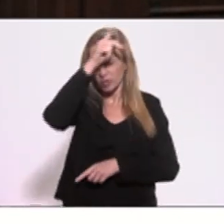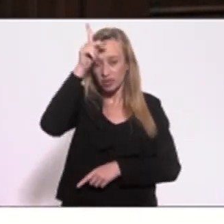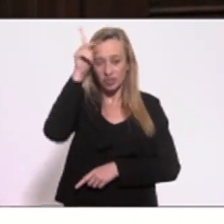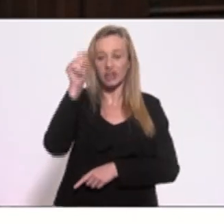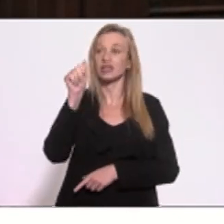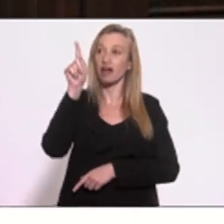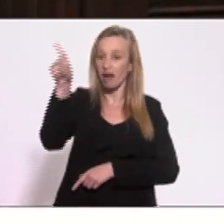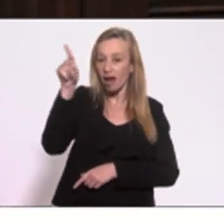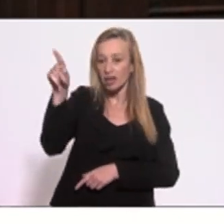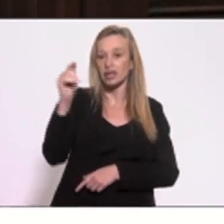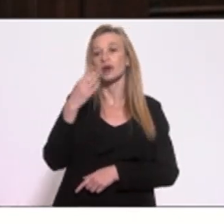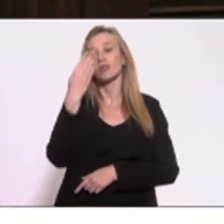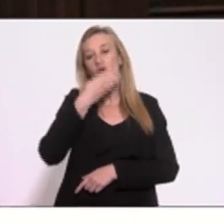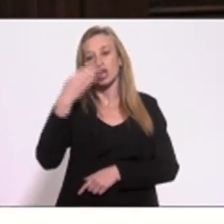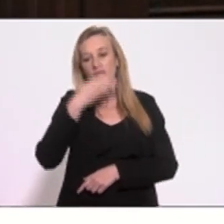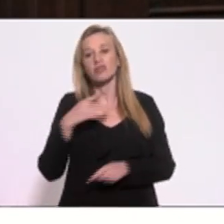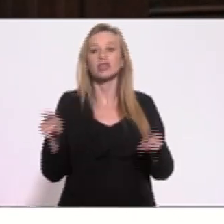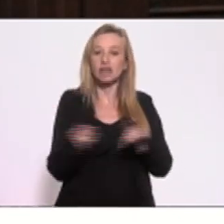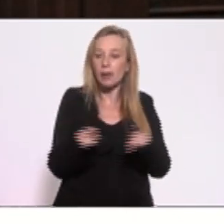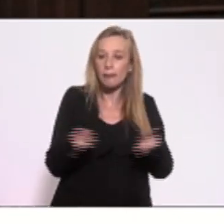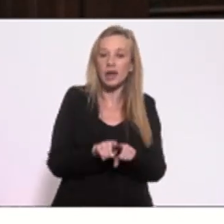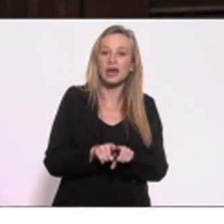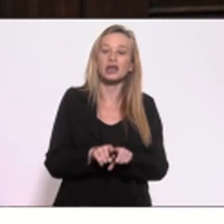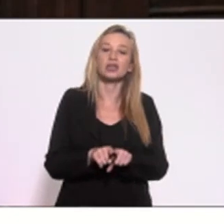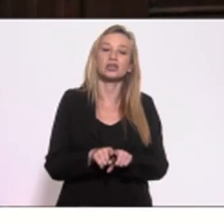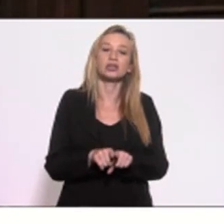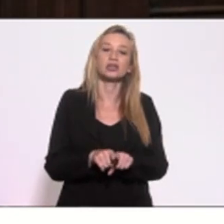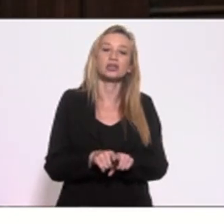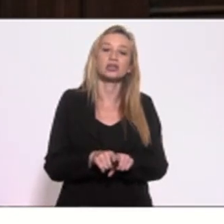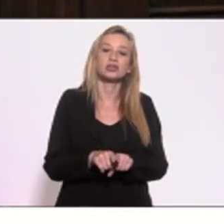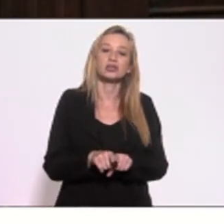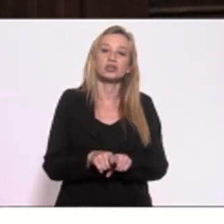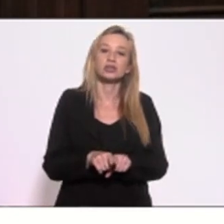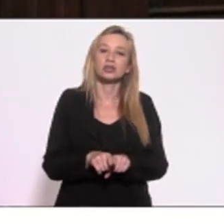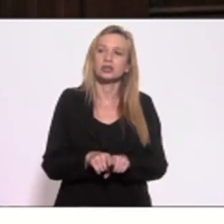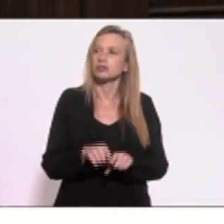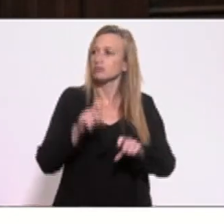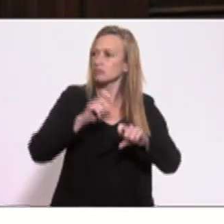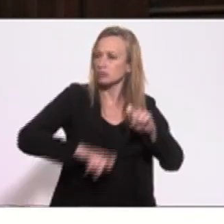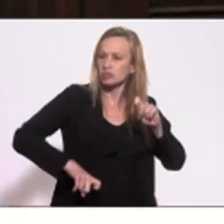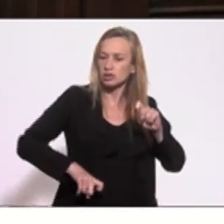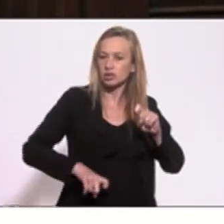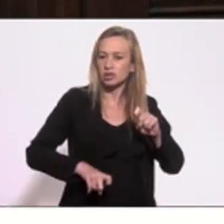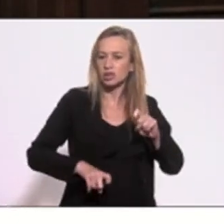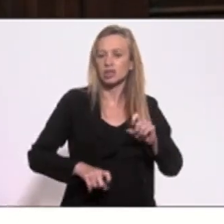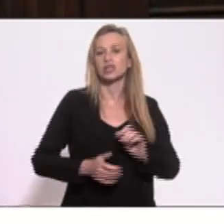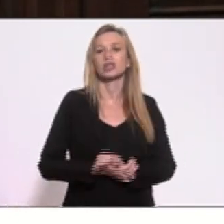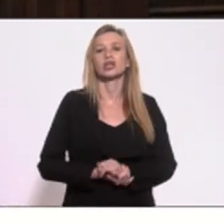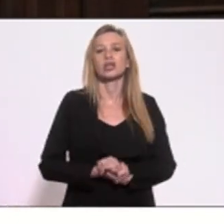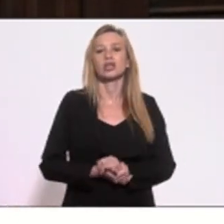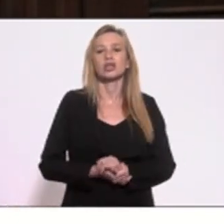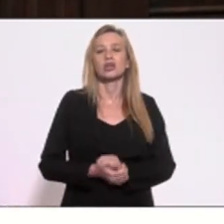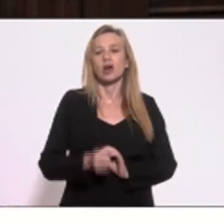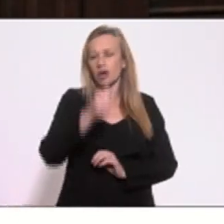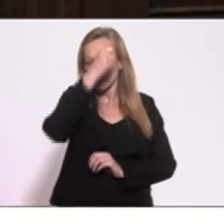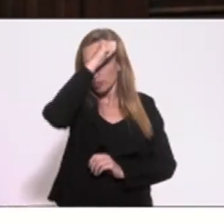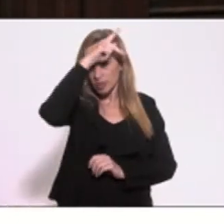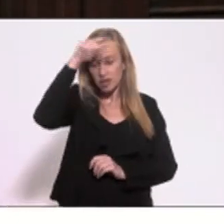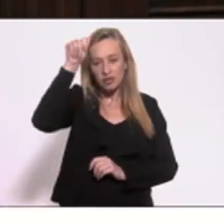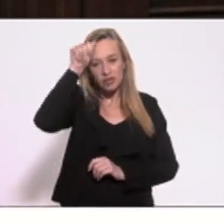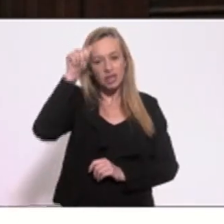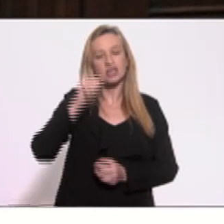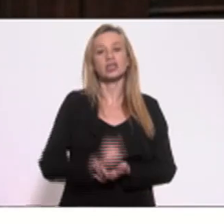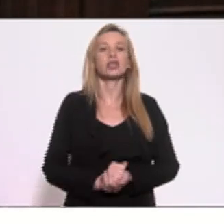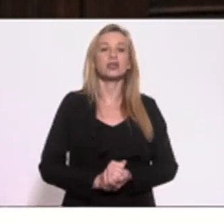Bolívia também foi violentada, ela é uma prefeita